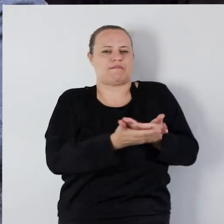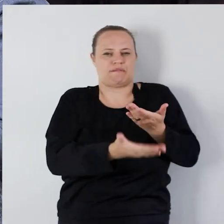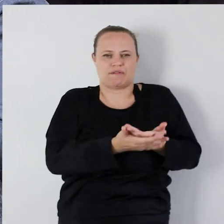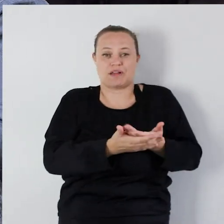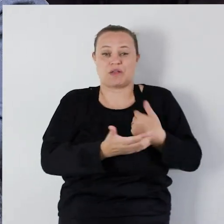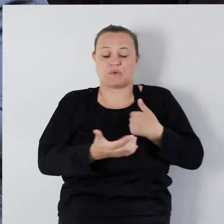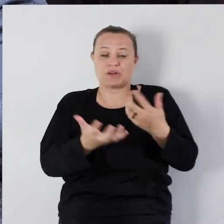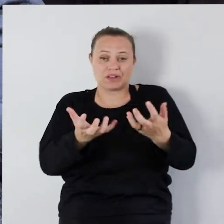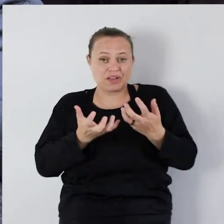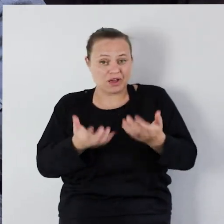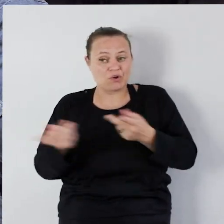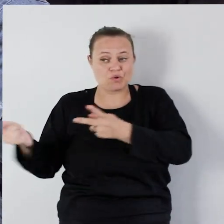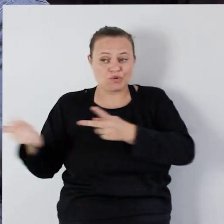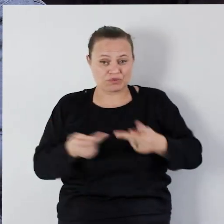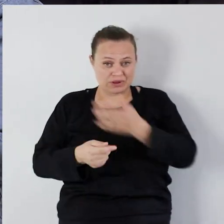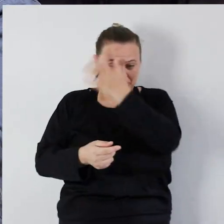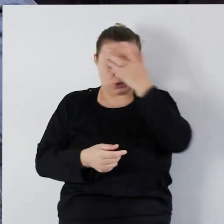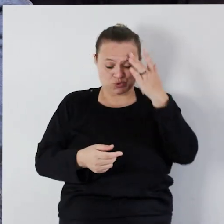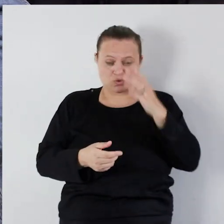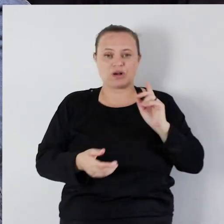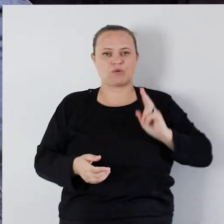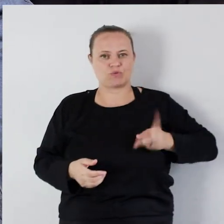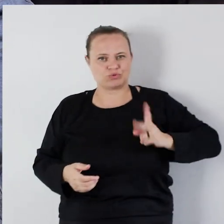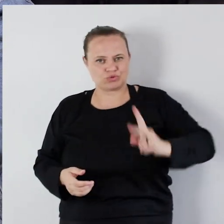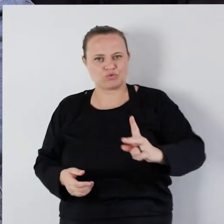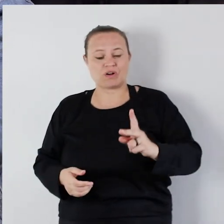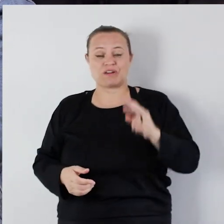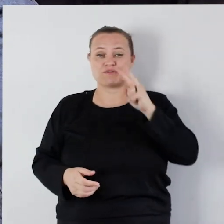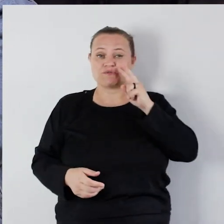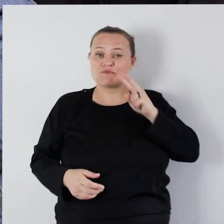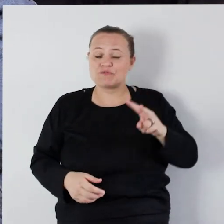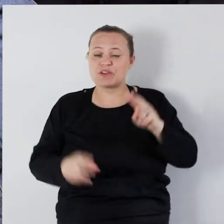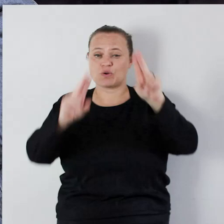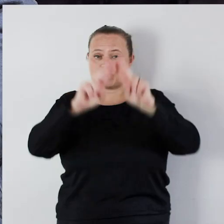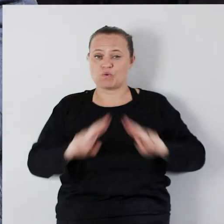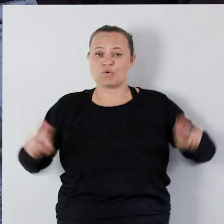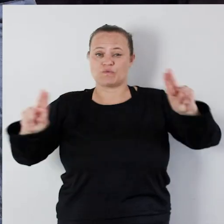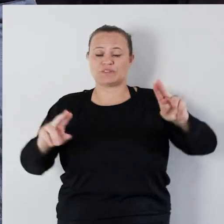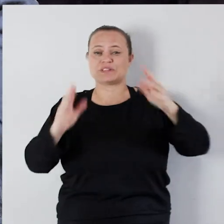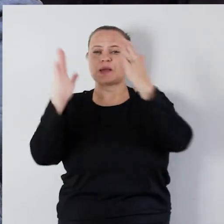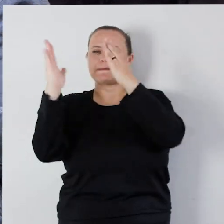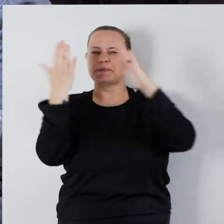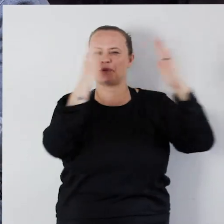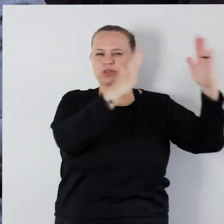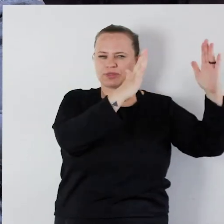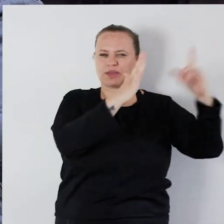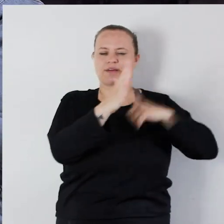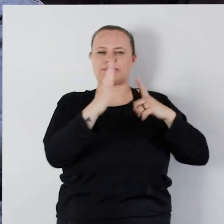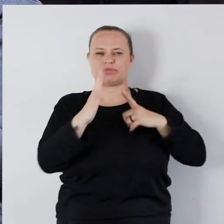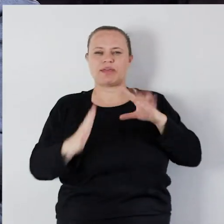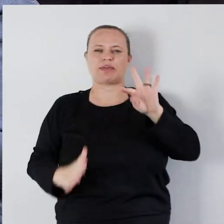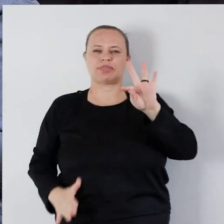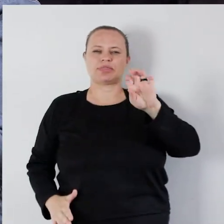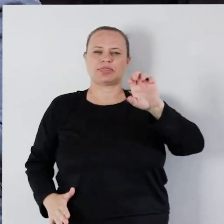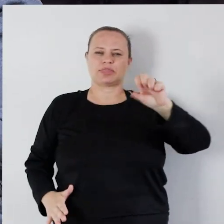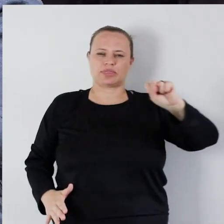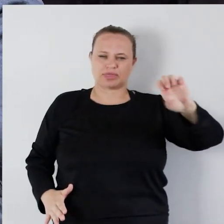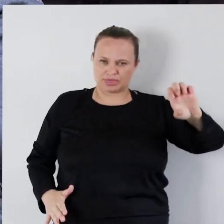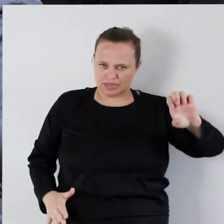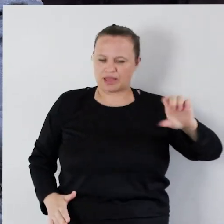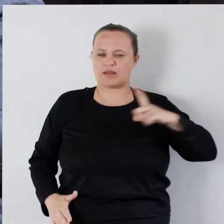verdade não é nenhum nem outro, acho que a gente precisa aproximar esses campos e analisar. Então, primeiro fazer 2 convites, um para quem está nos